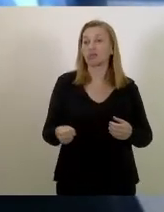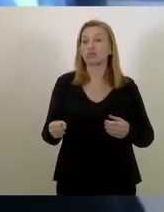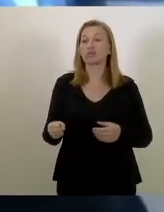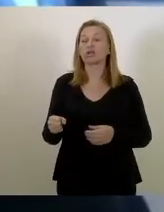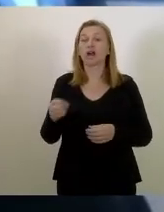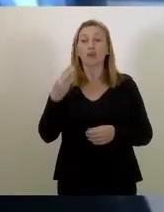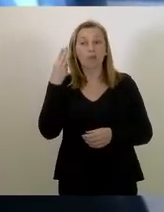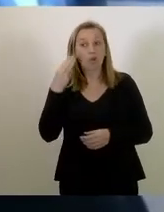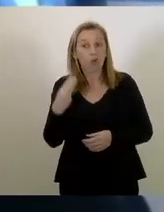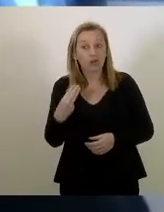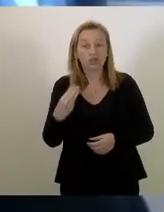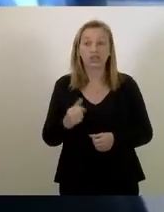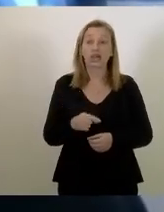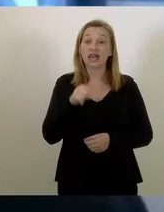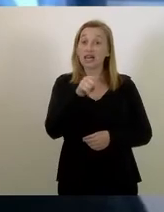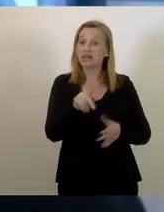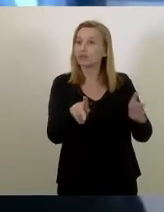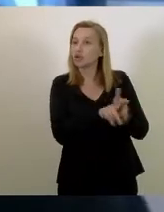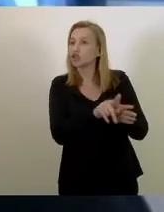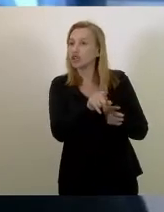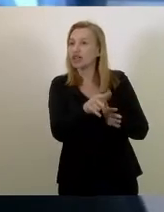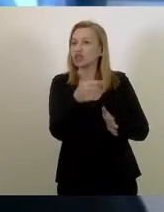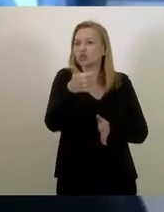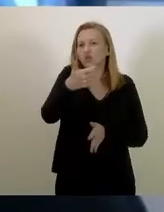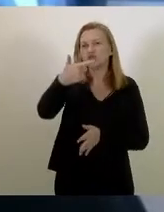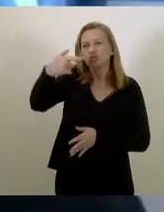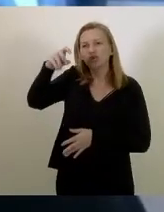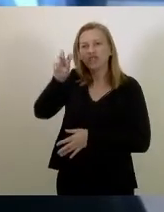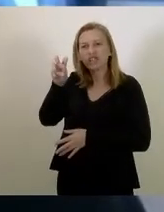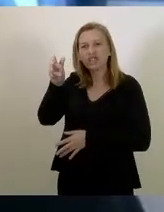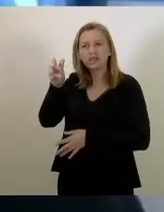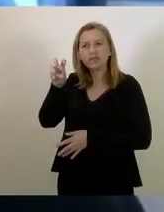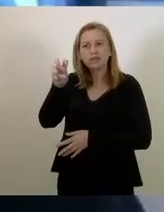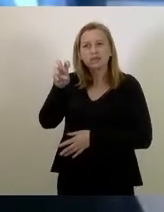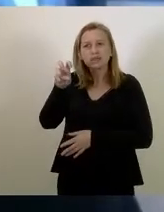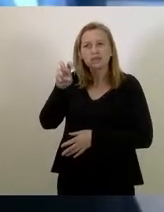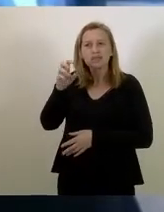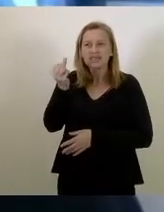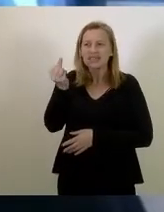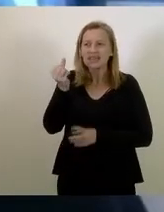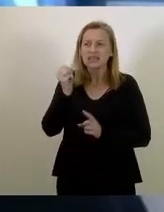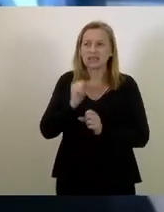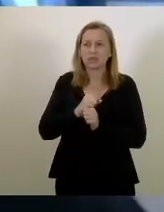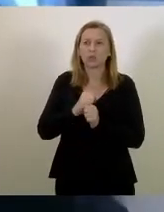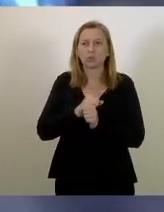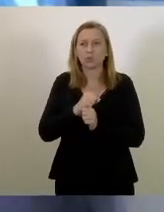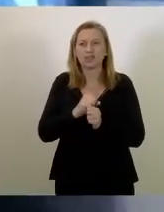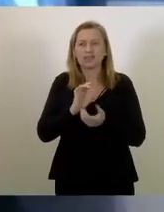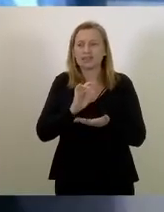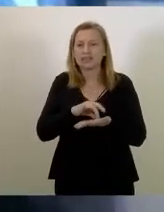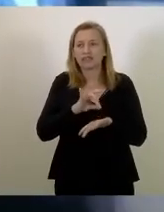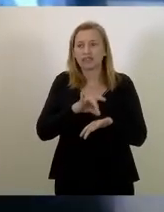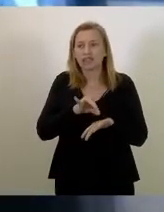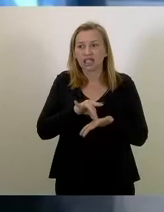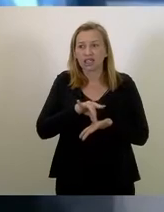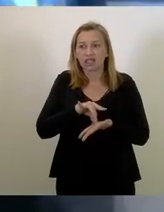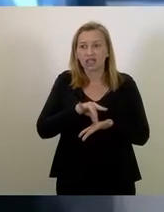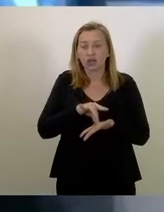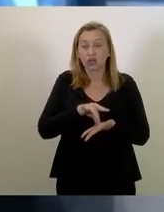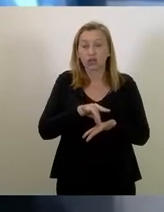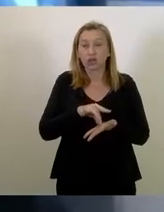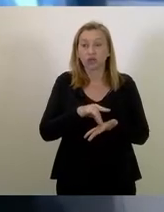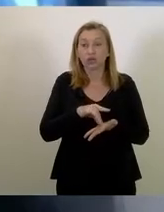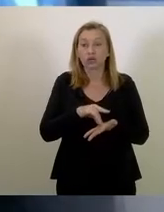Mônica esse projeto de 2015 ele tem seis anos na verdade o